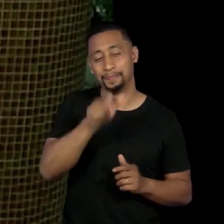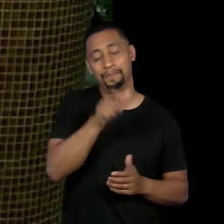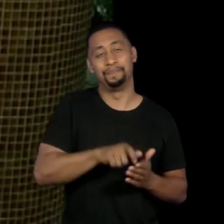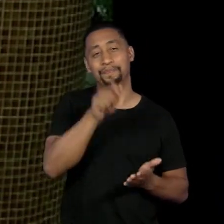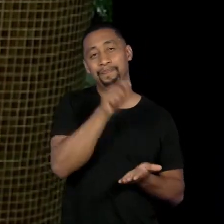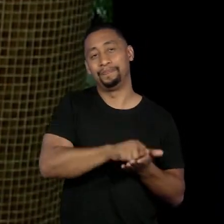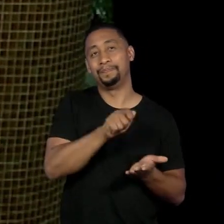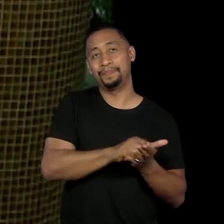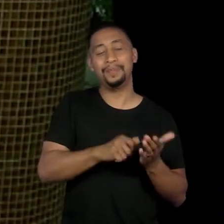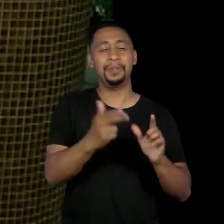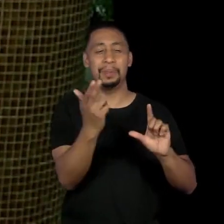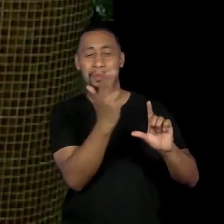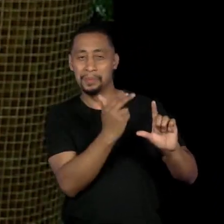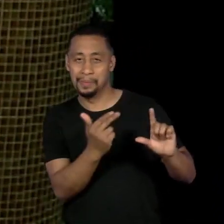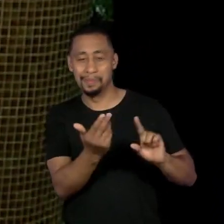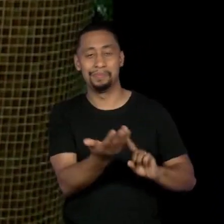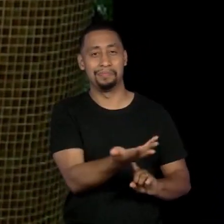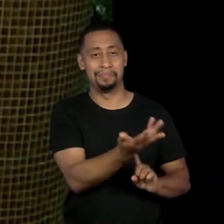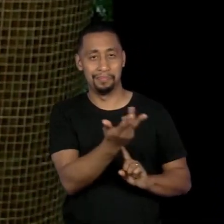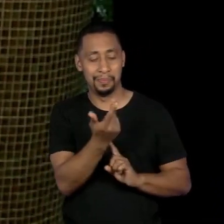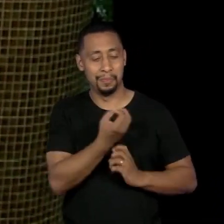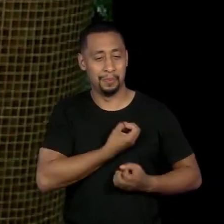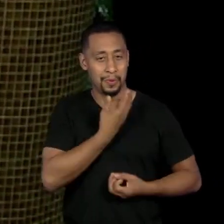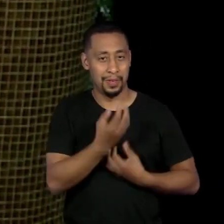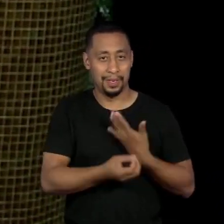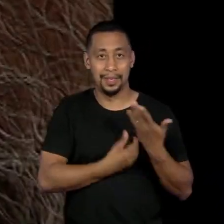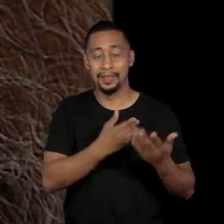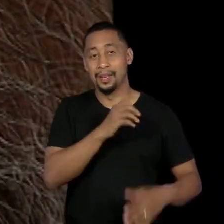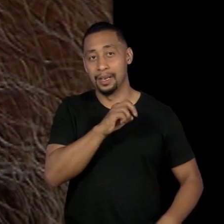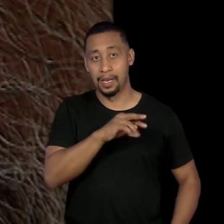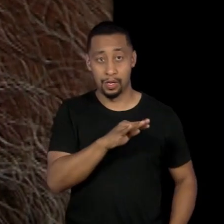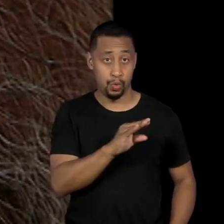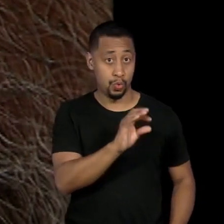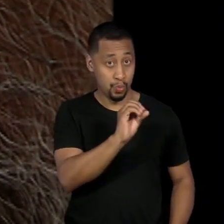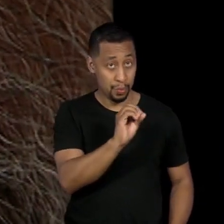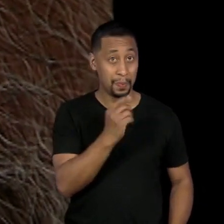ensaísta, artista gráfico e poeta Ernesto de Melo e Castro.